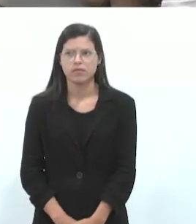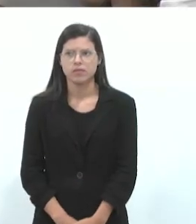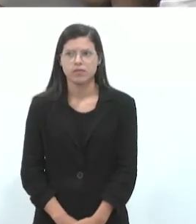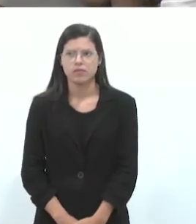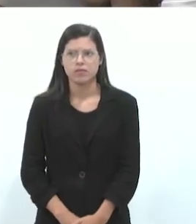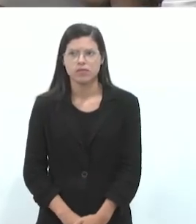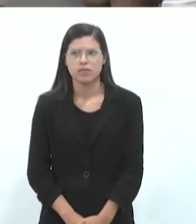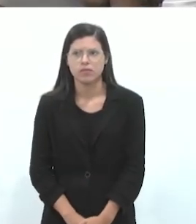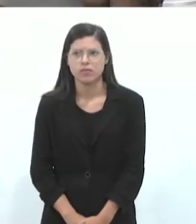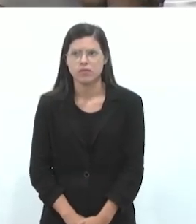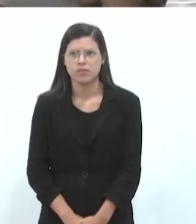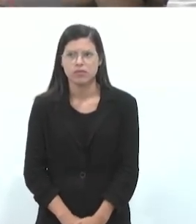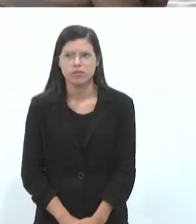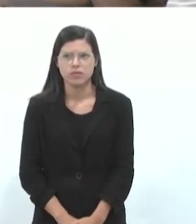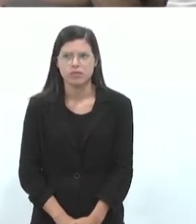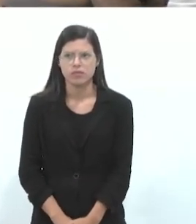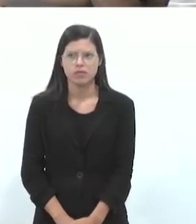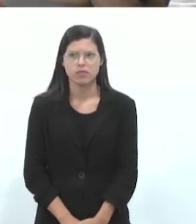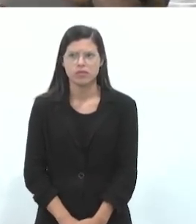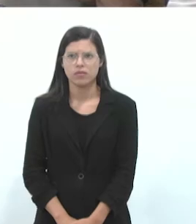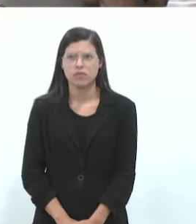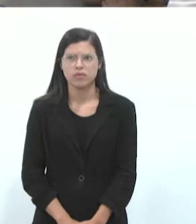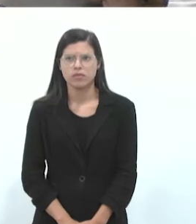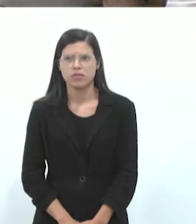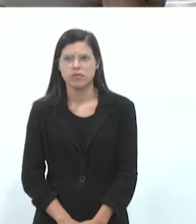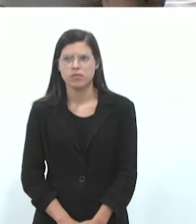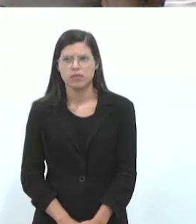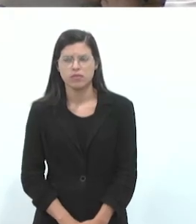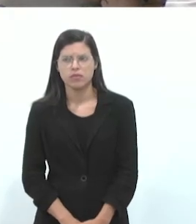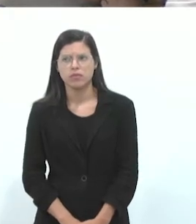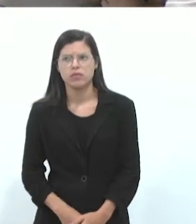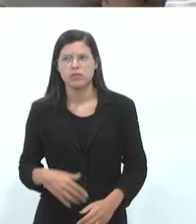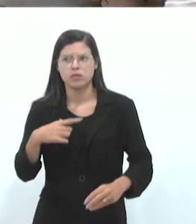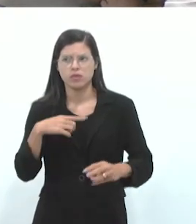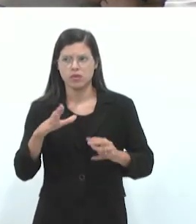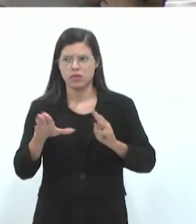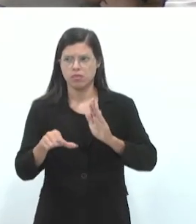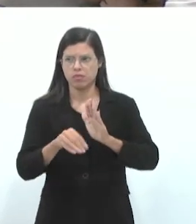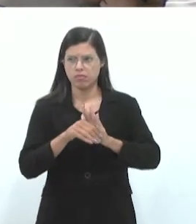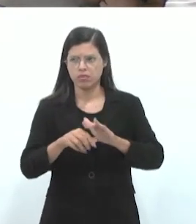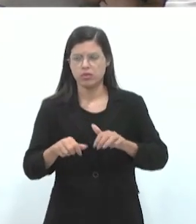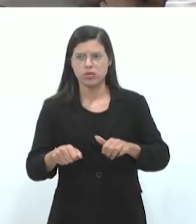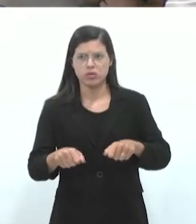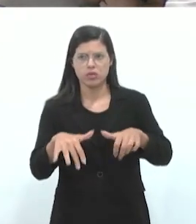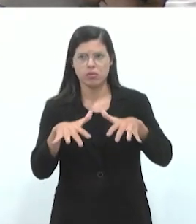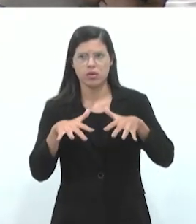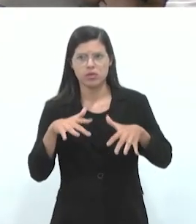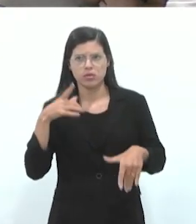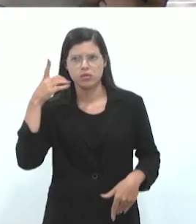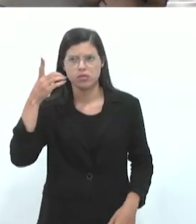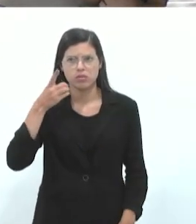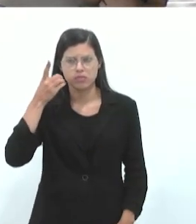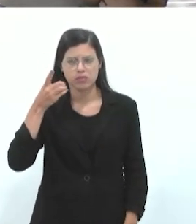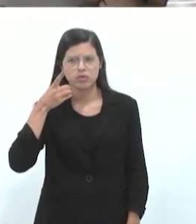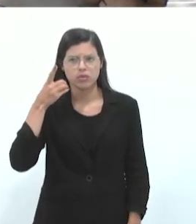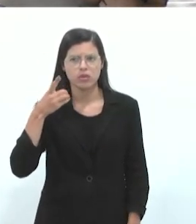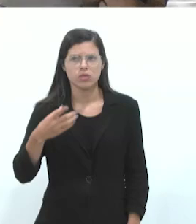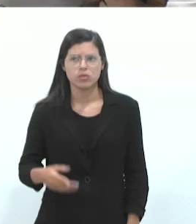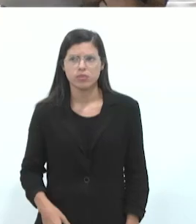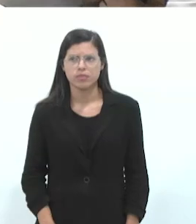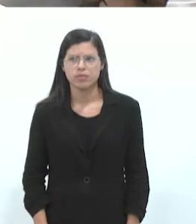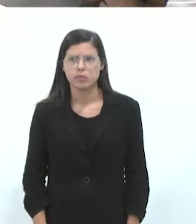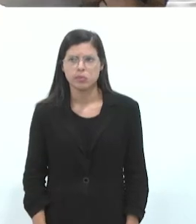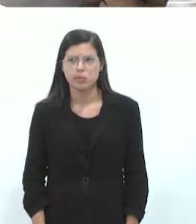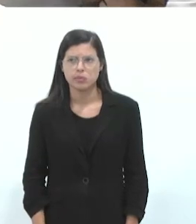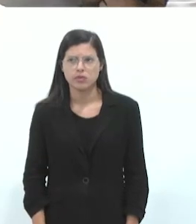houver a emenda de plenário Volta. do deputado, aí volta como do já deputado, acontece. quando não houver, vota a Mas emenda quando de não houve- comissão Mas em isso plenário. nunca